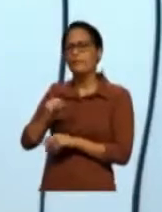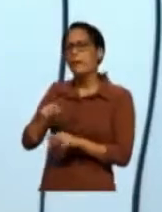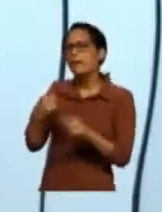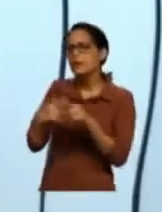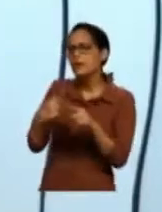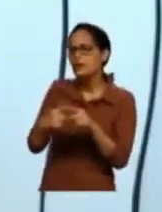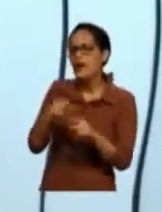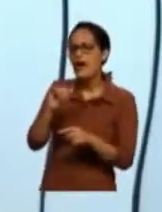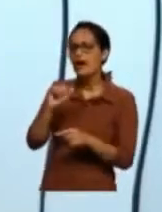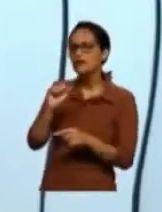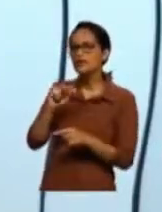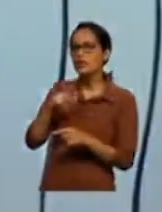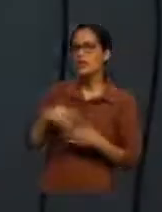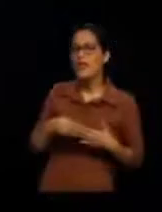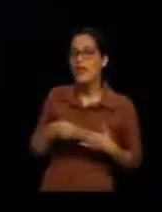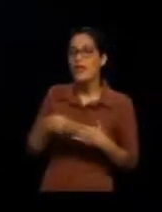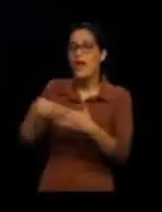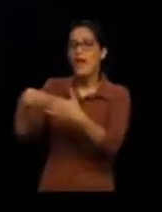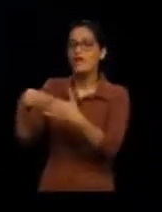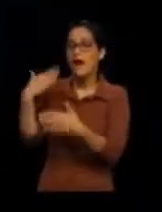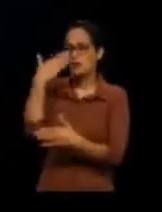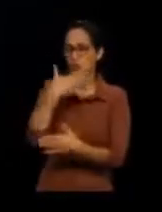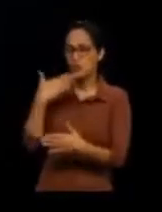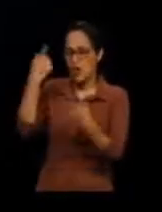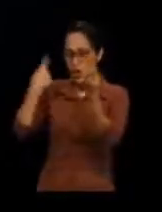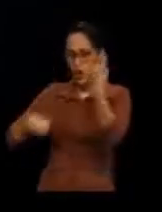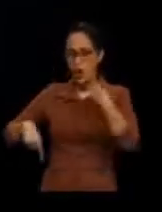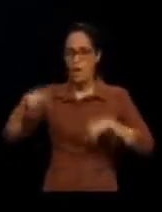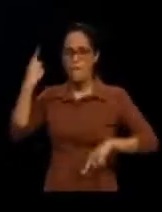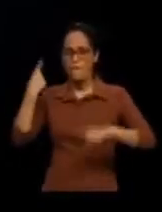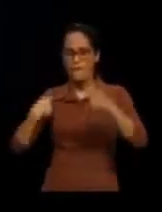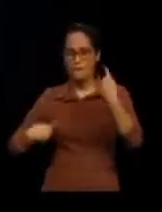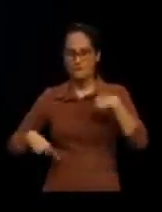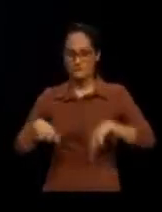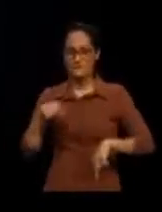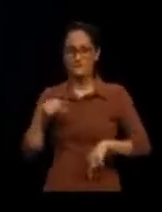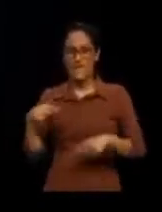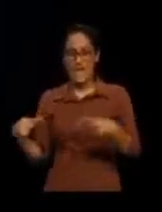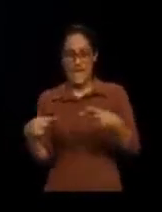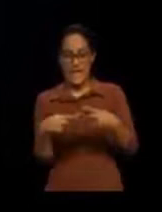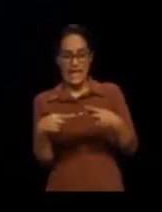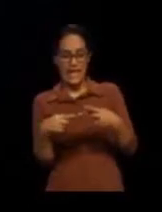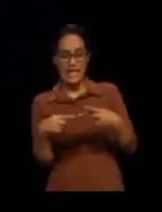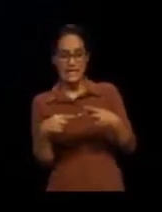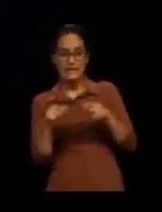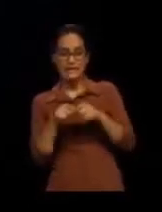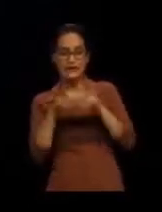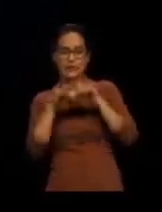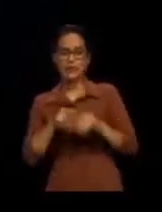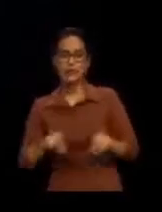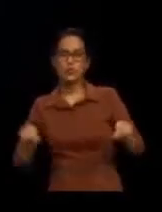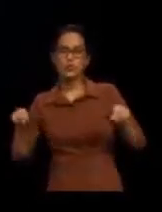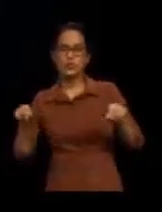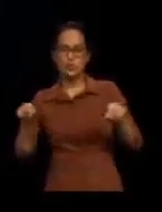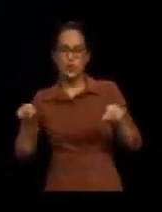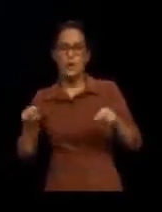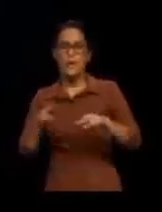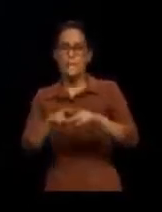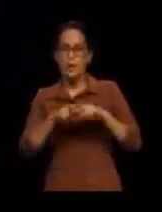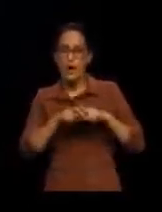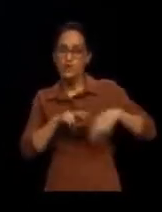glicose. Então, o glucagon, ele vai promover a decomposição, o quê? Do glicogênio, que o meu